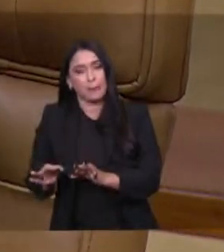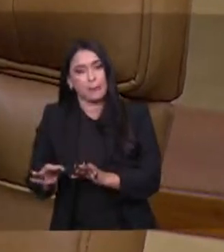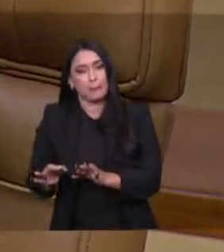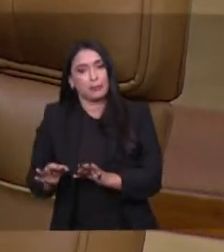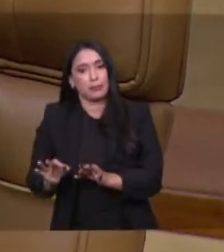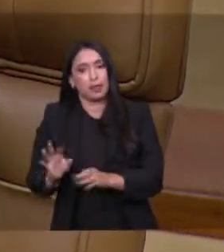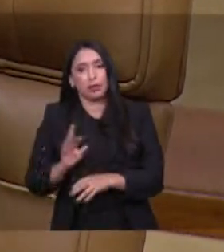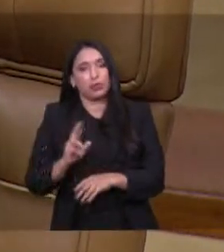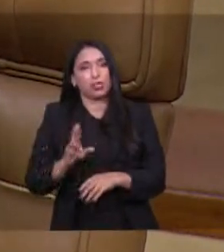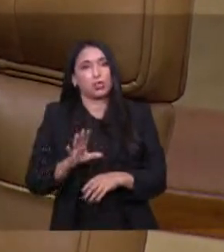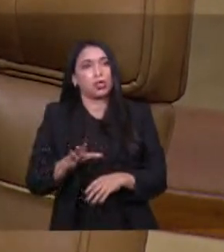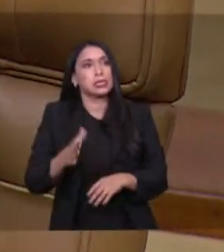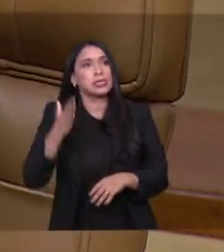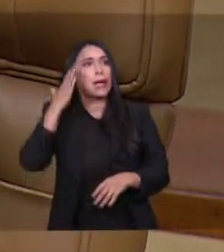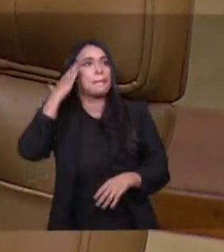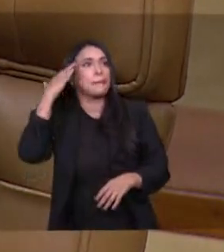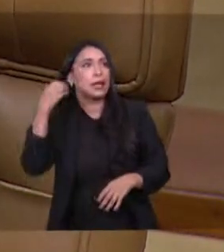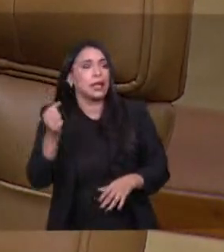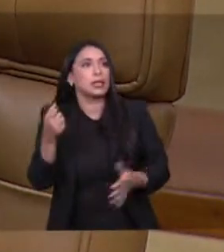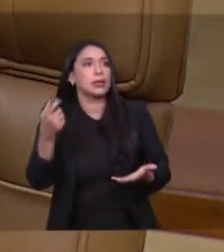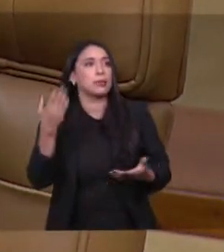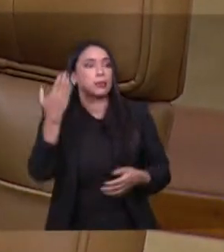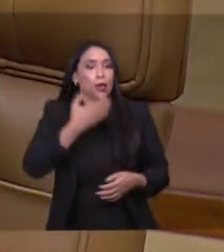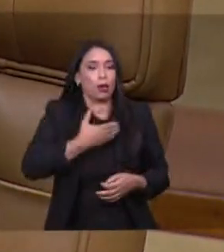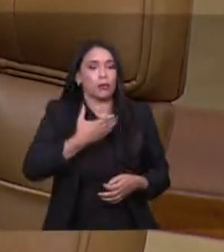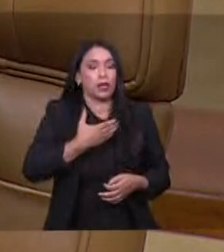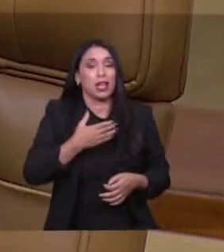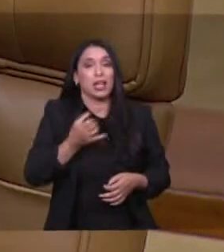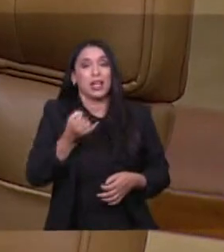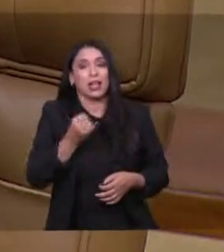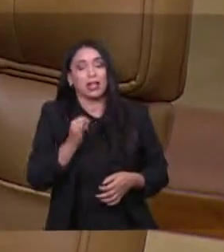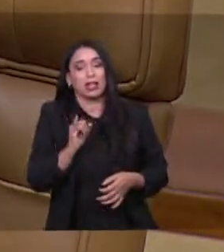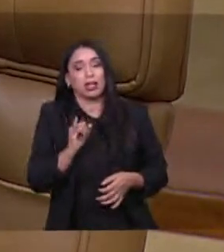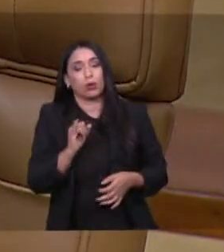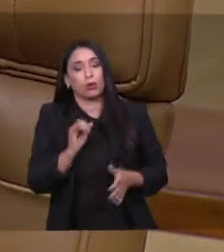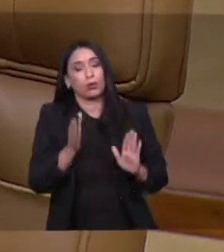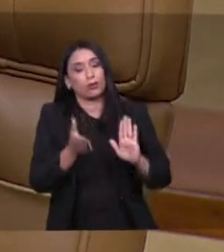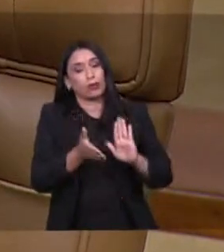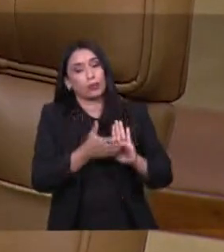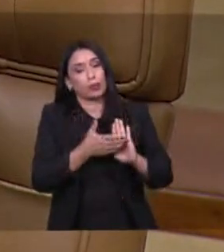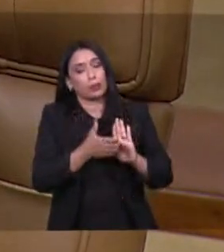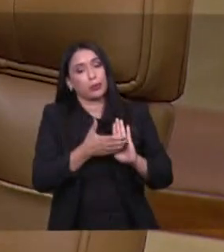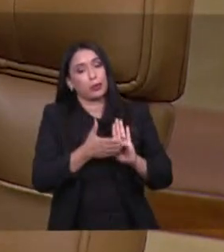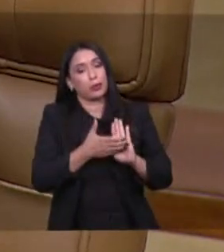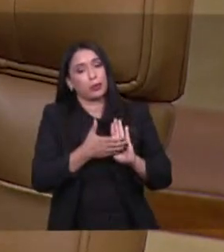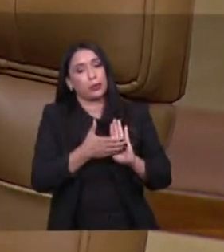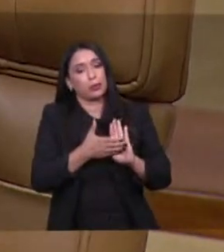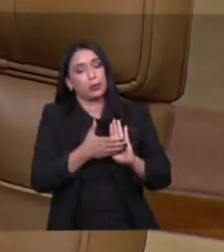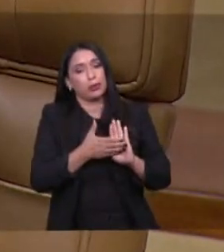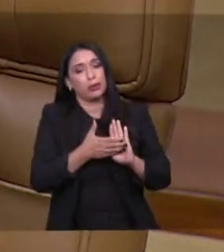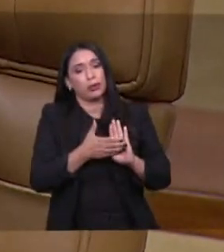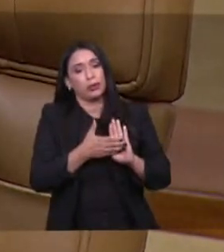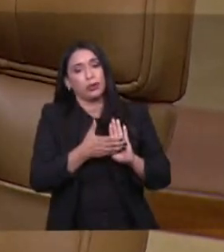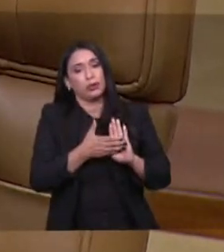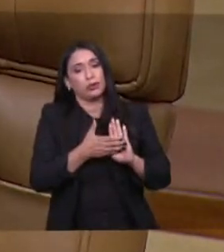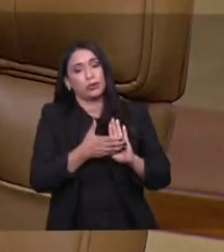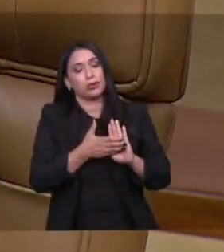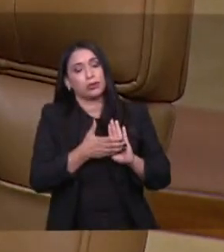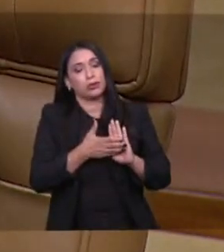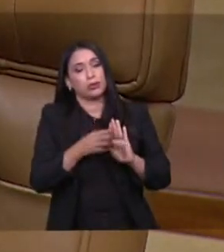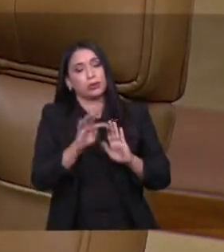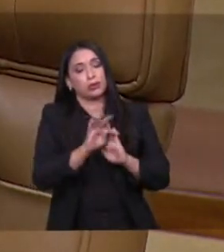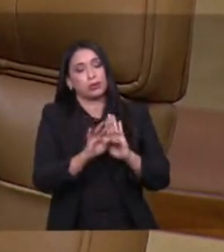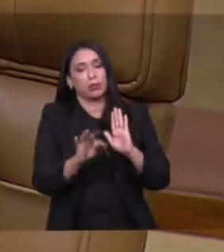mero conhecimento da prova inadmissível, tal como está descrito aqui no